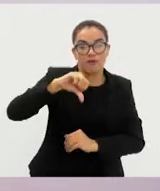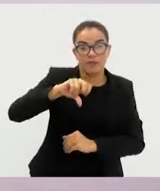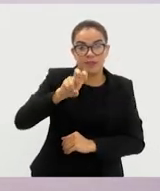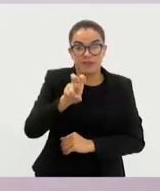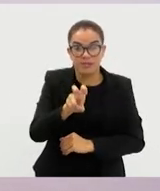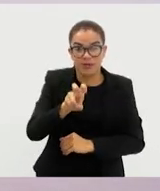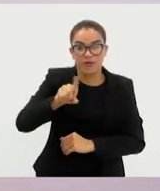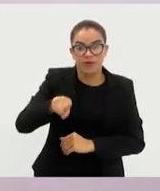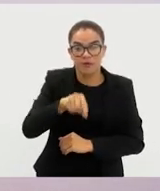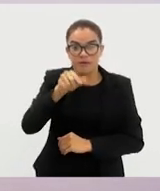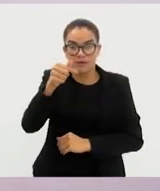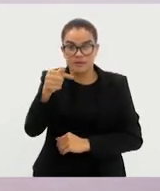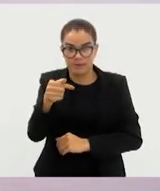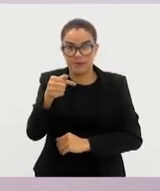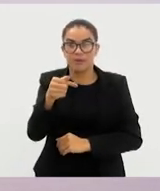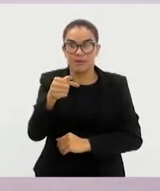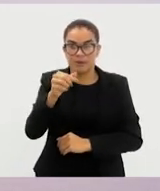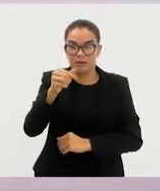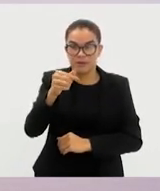95,7 bilhões